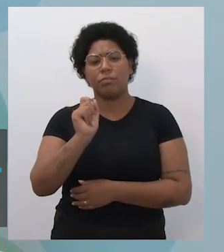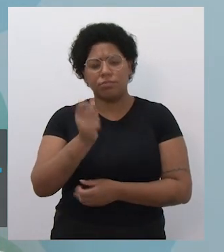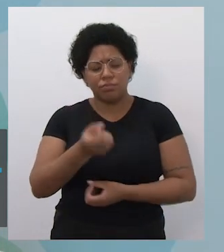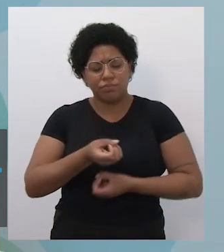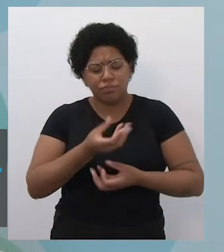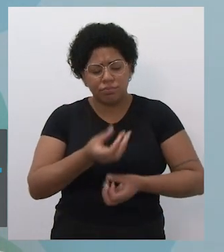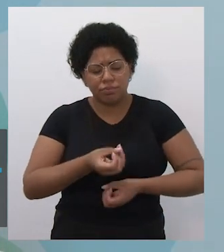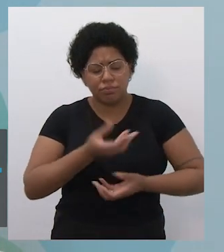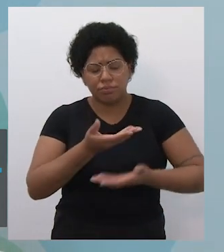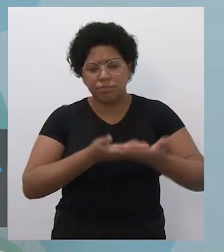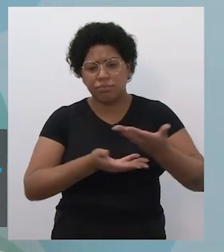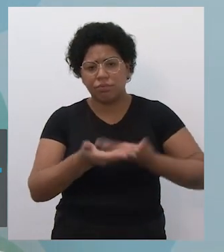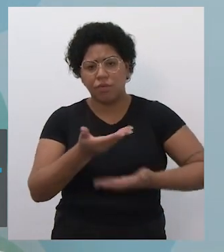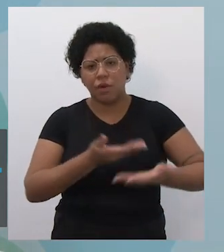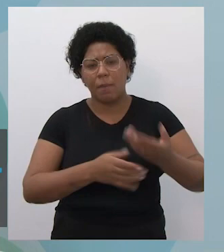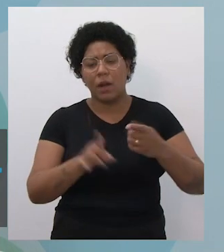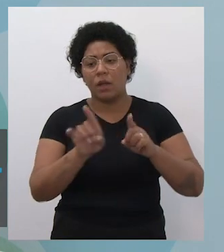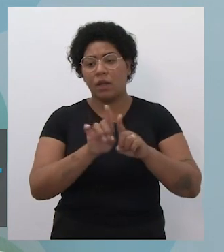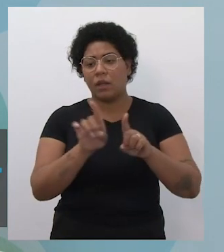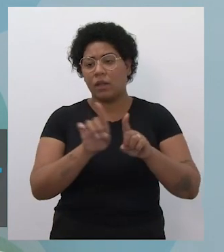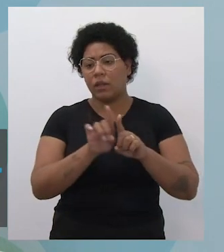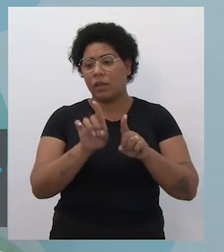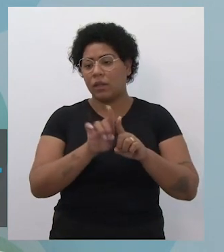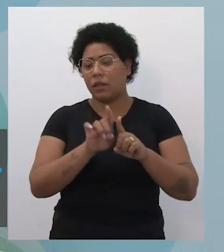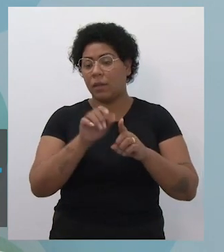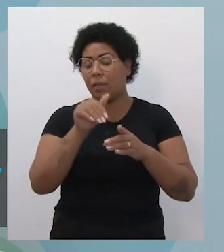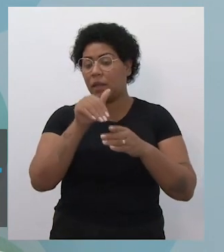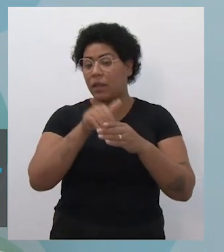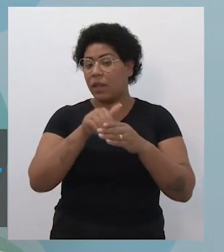Professora Vanessa fala do contato com cultura e teorias